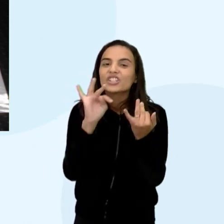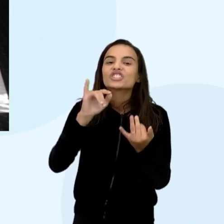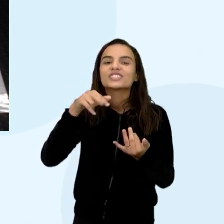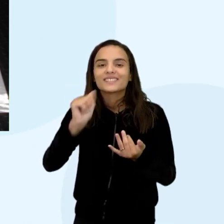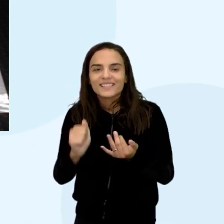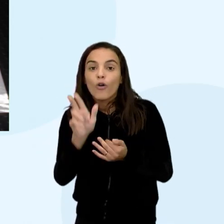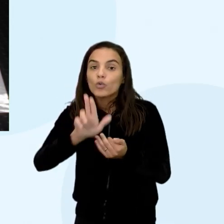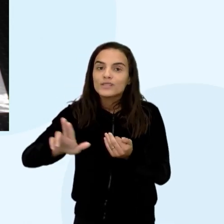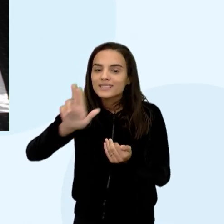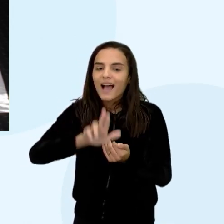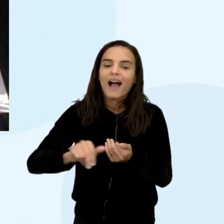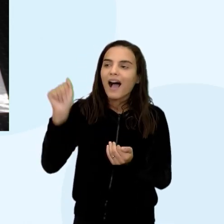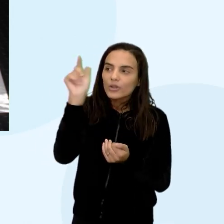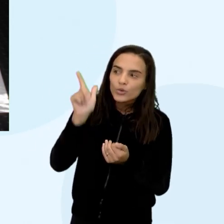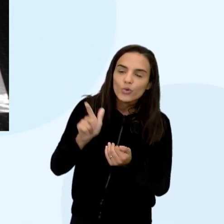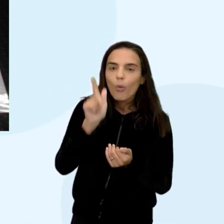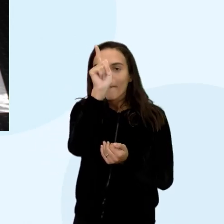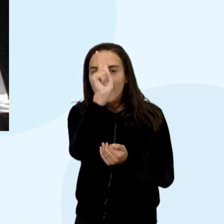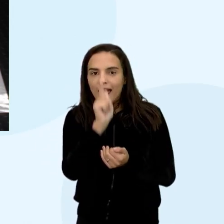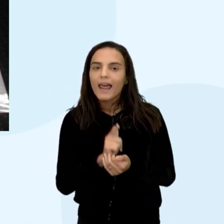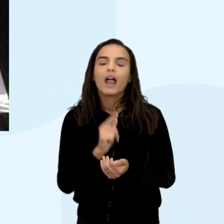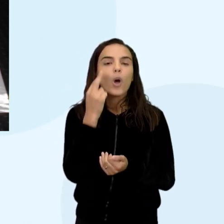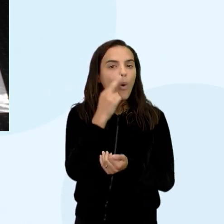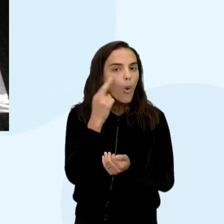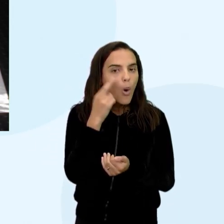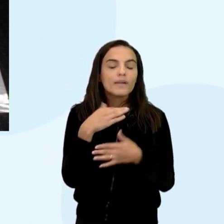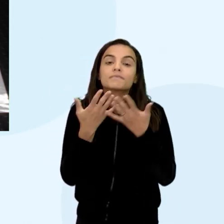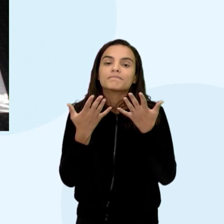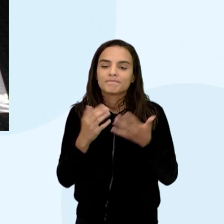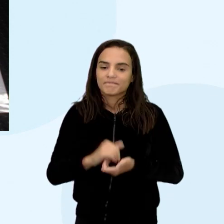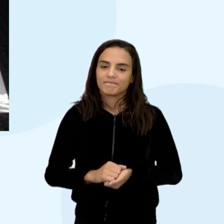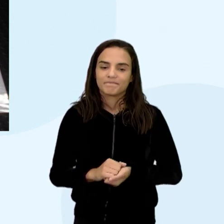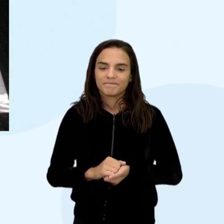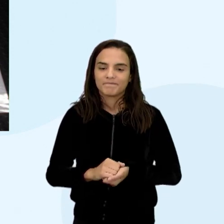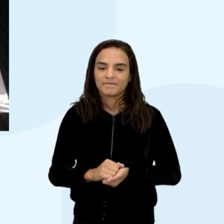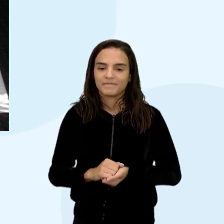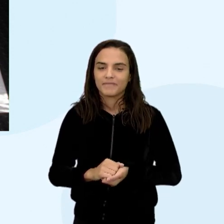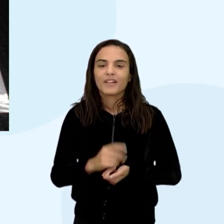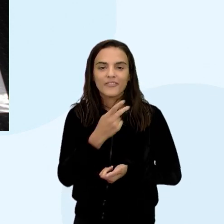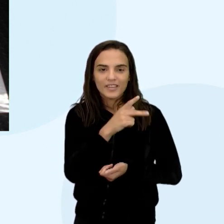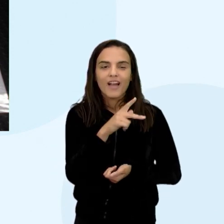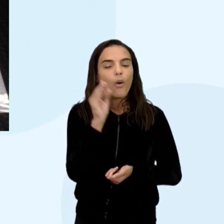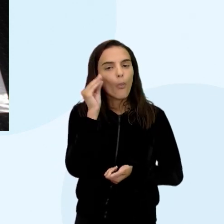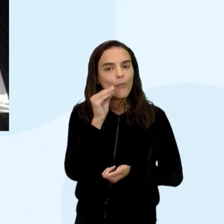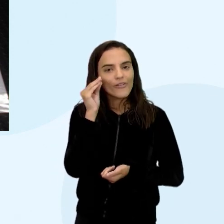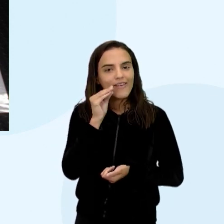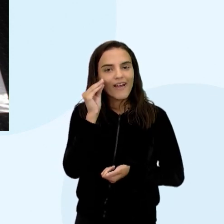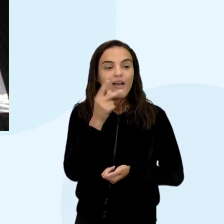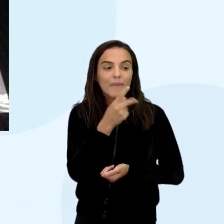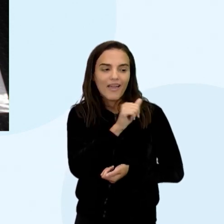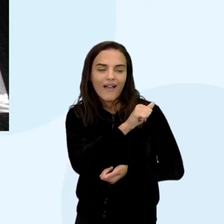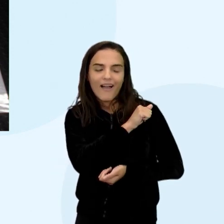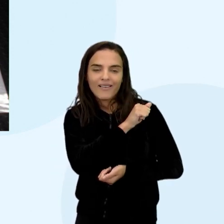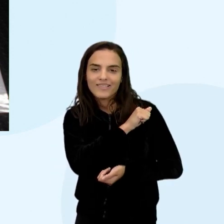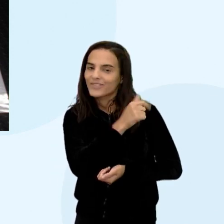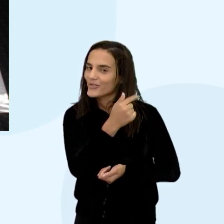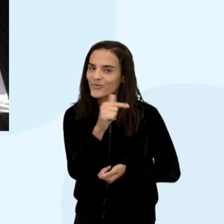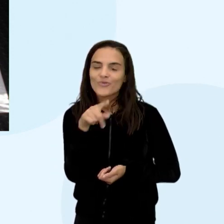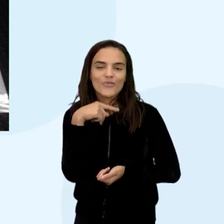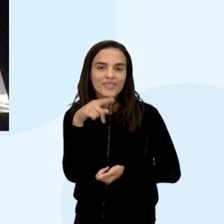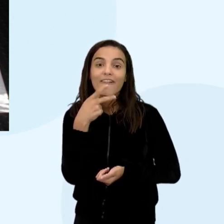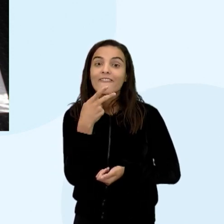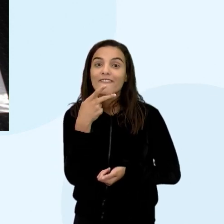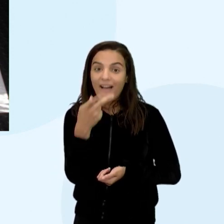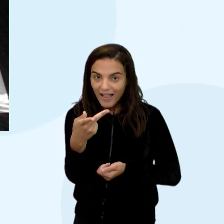usar, azul, amarela ou a rosa, sabe? Então, quer dizer, você dá a oportunidade do aluno que não